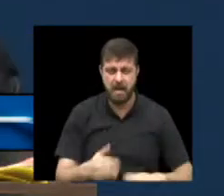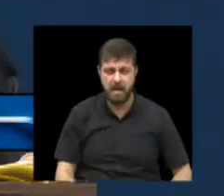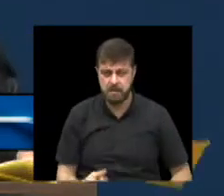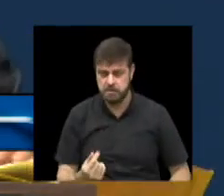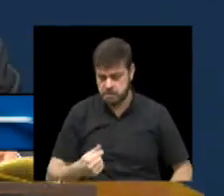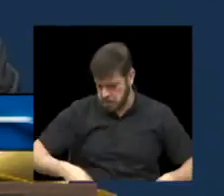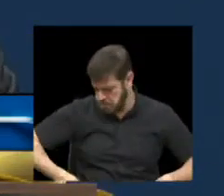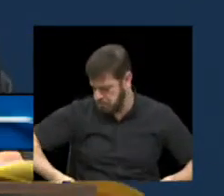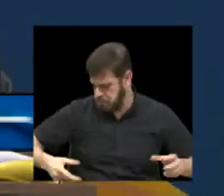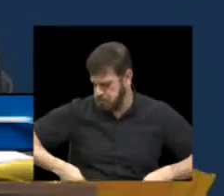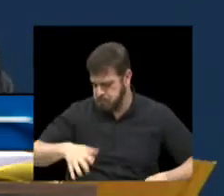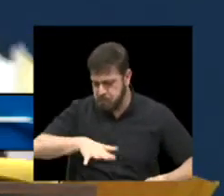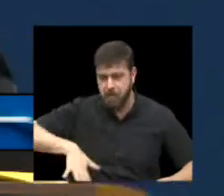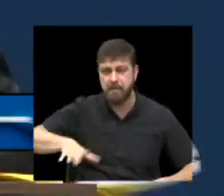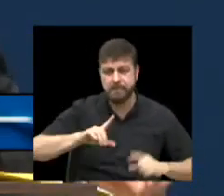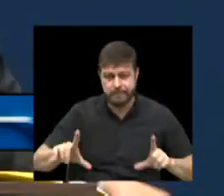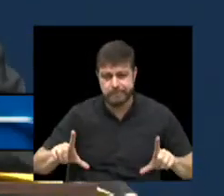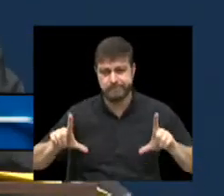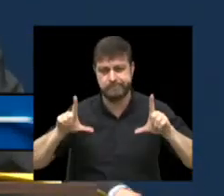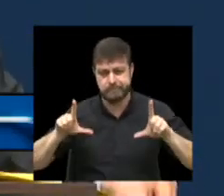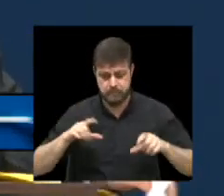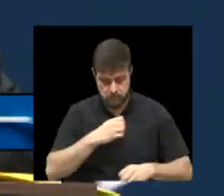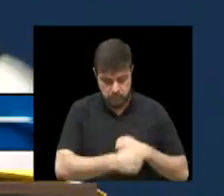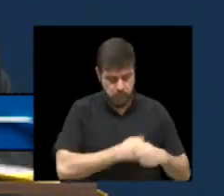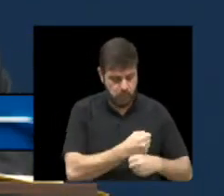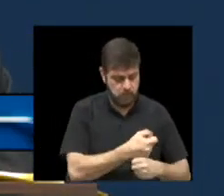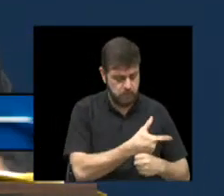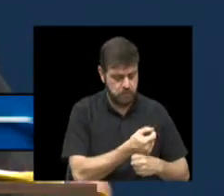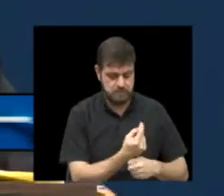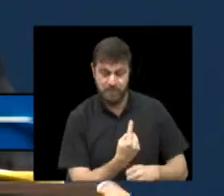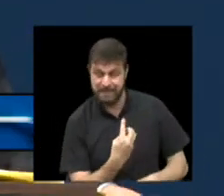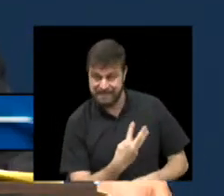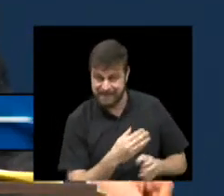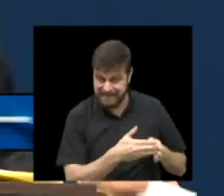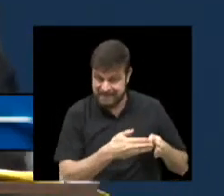3.995% o aumento entre 2013 e